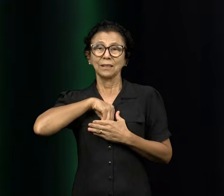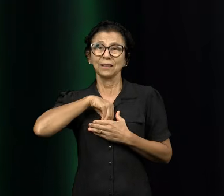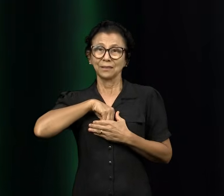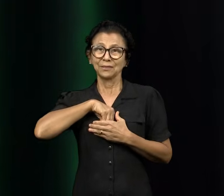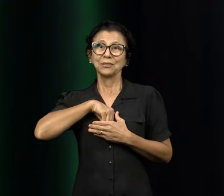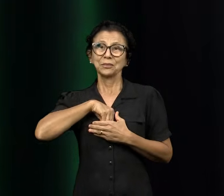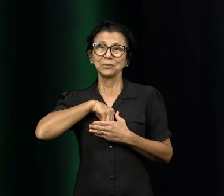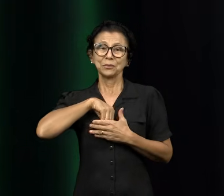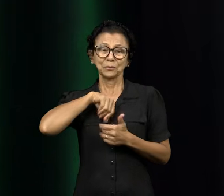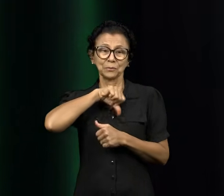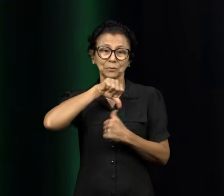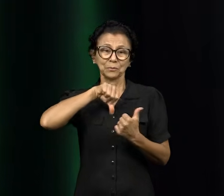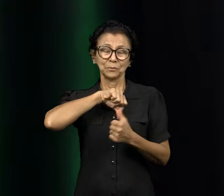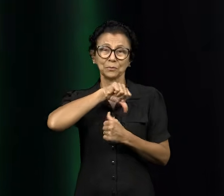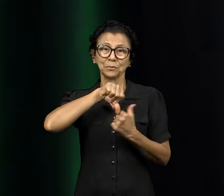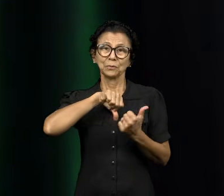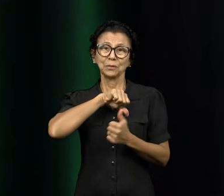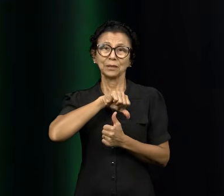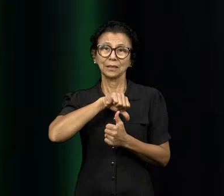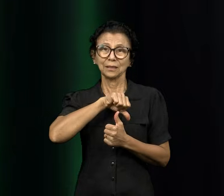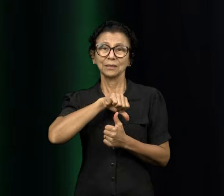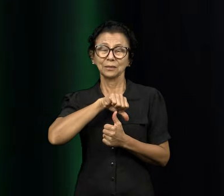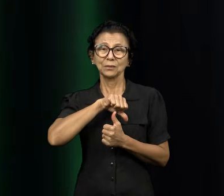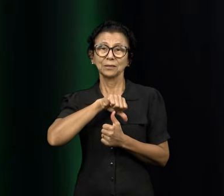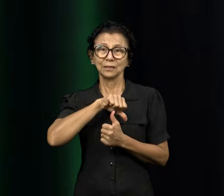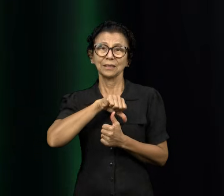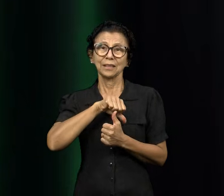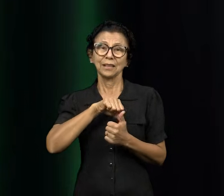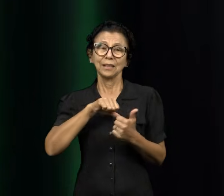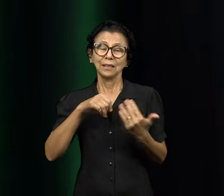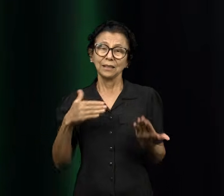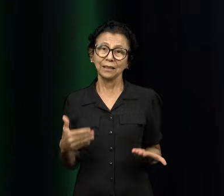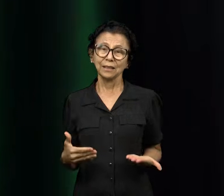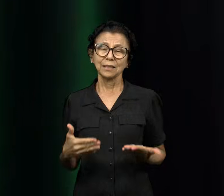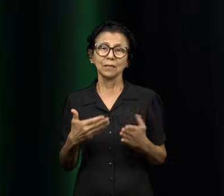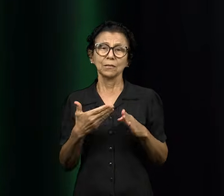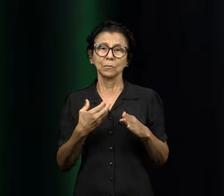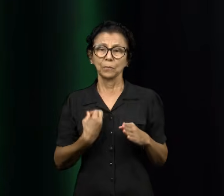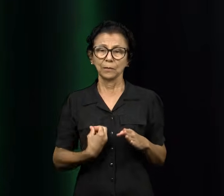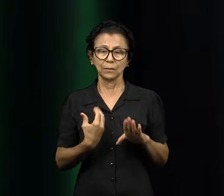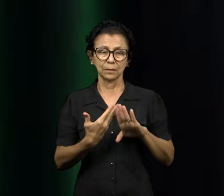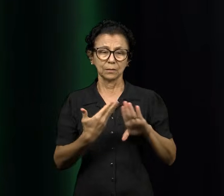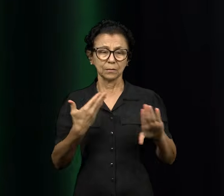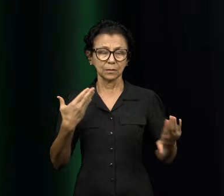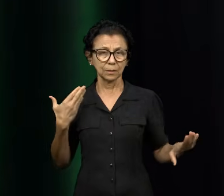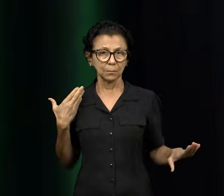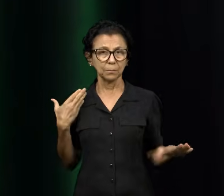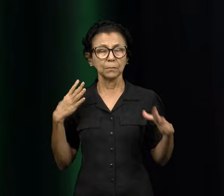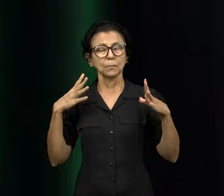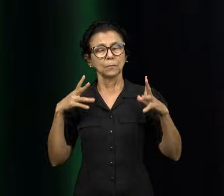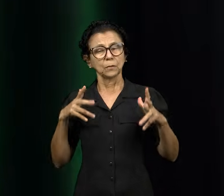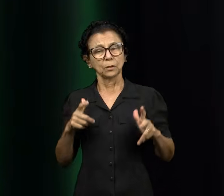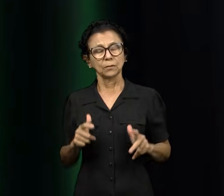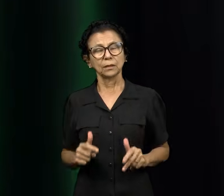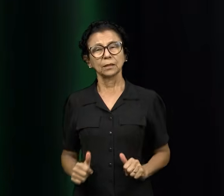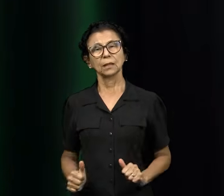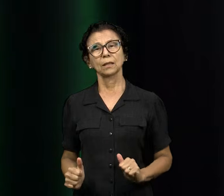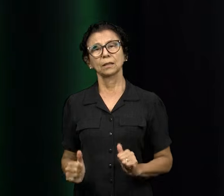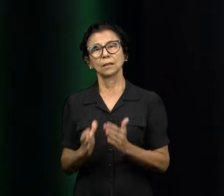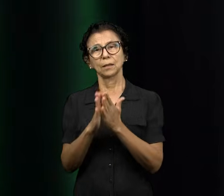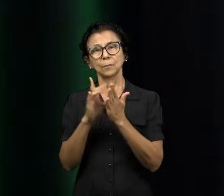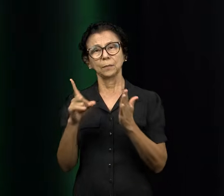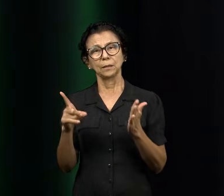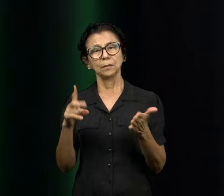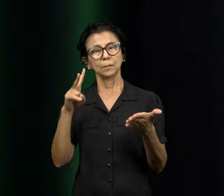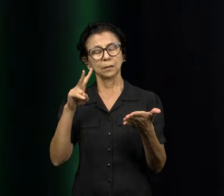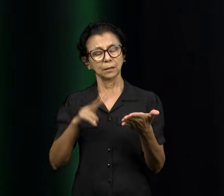agora, como ela se dá essa vida? Agora é uma vida em santificação, em obediência à palavra